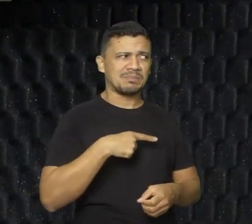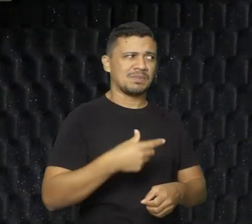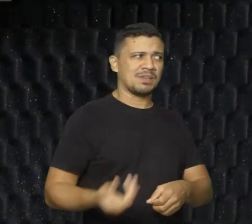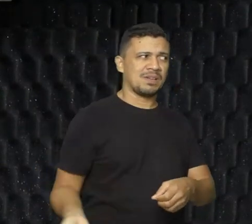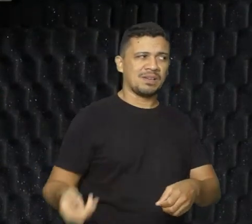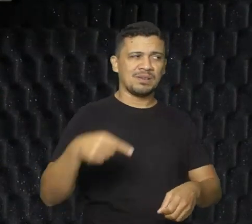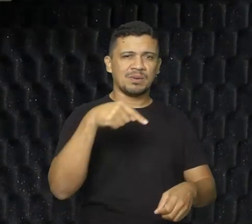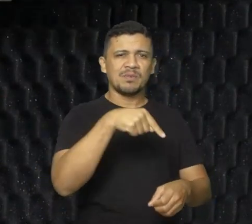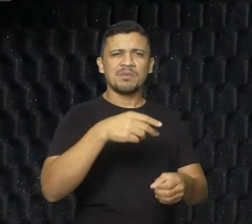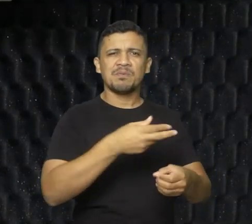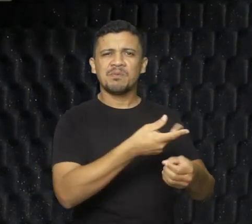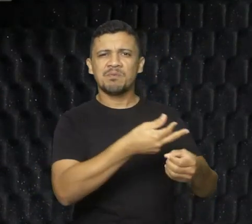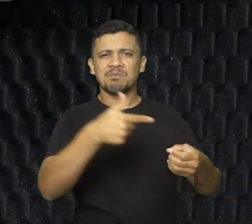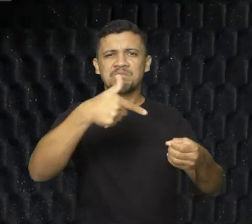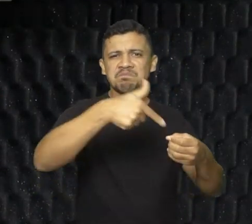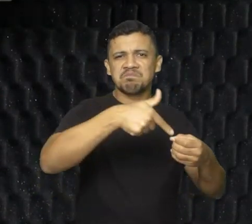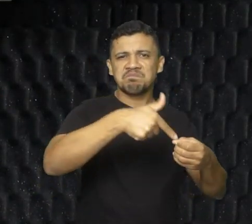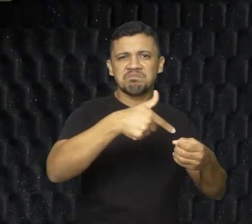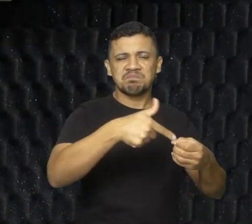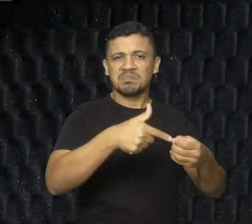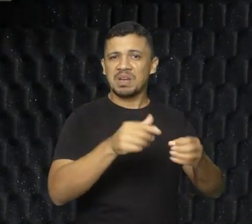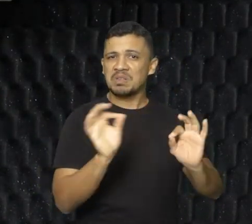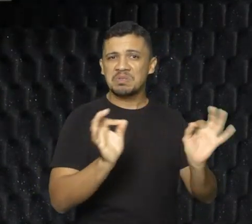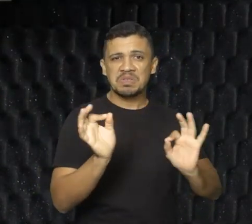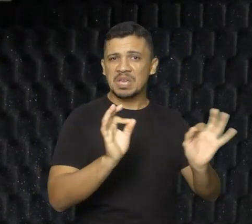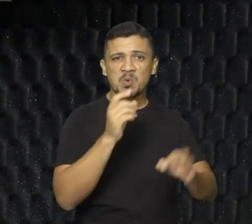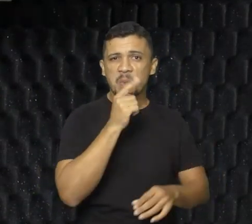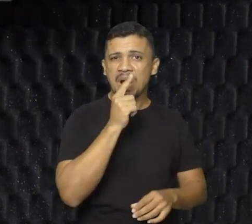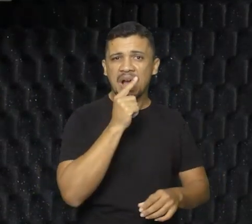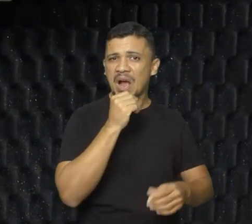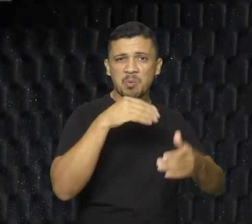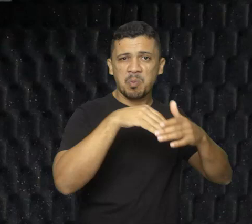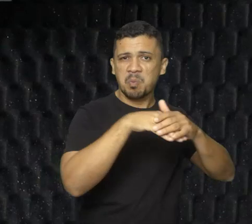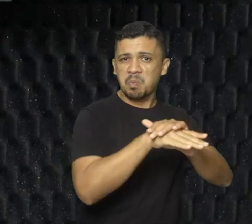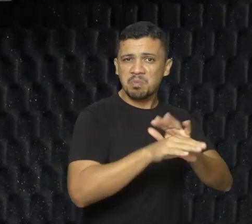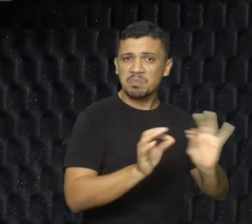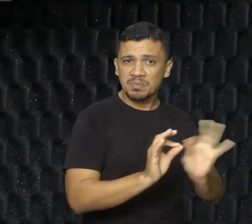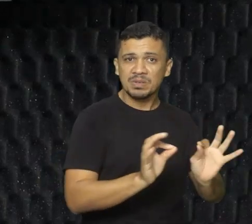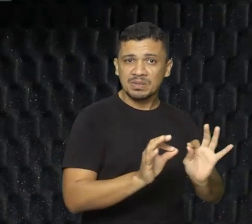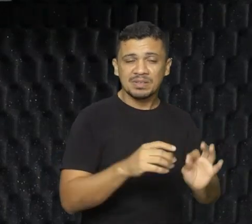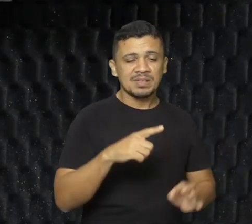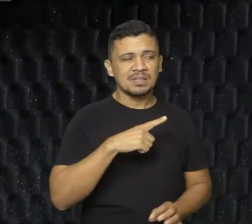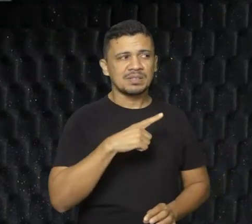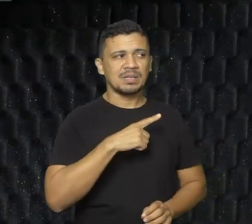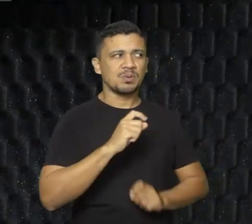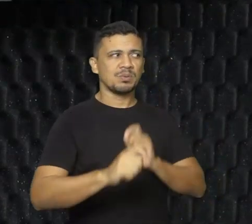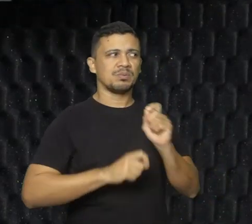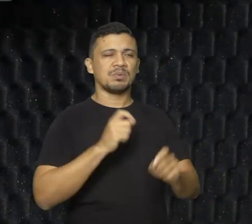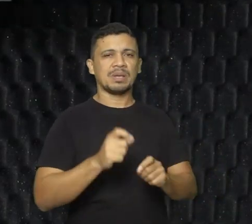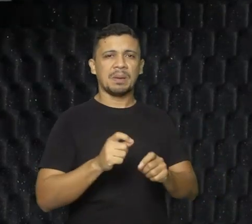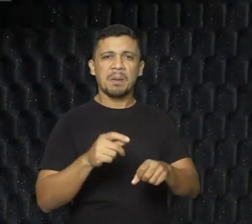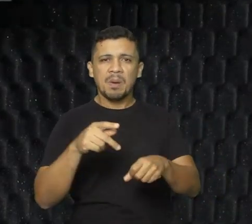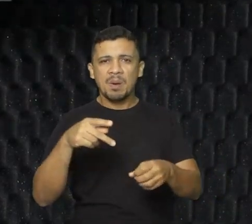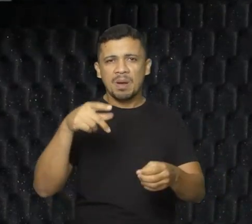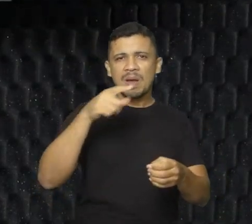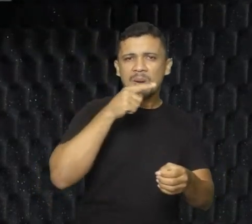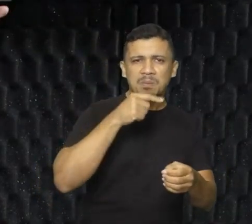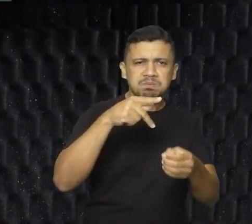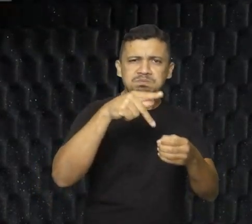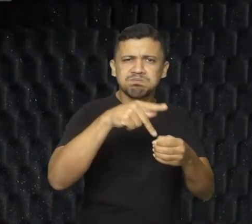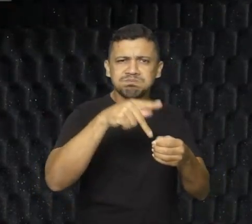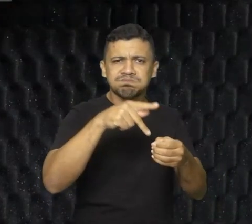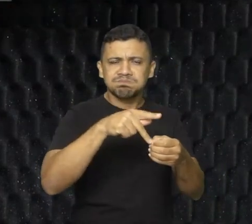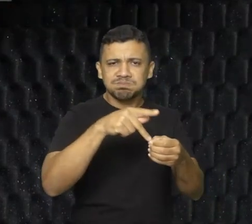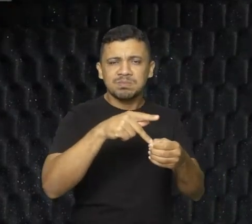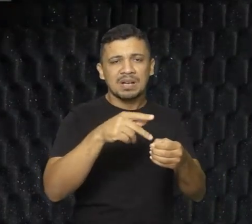tem nenhuma reserva de água doce? Isso mesmo. O que eles têm em petróleo, inversamente proporcional, eles têm em água. Não